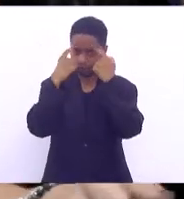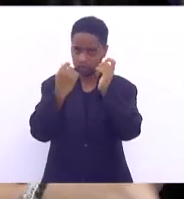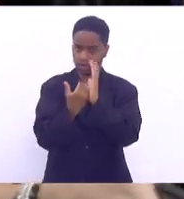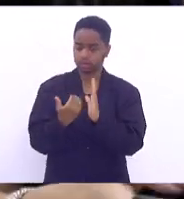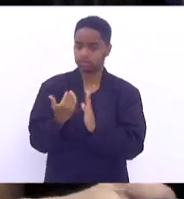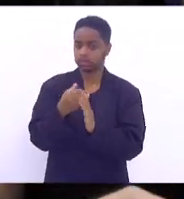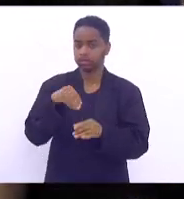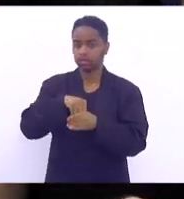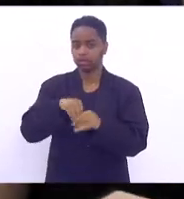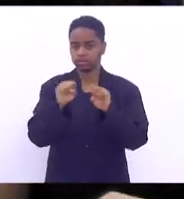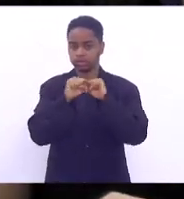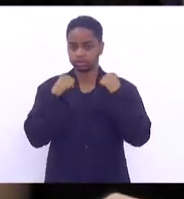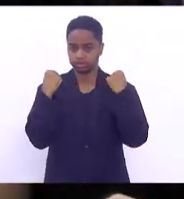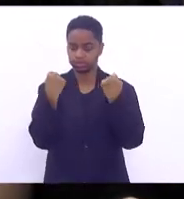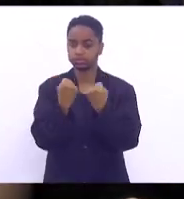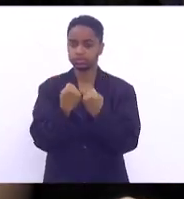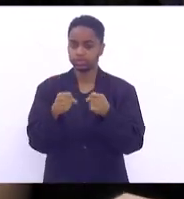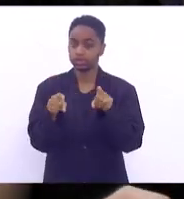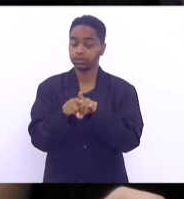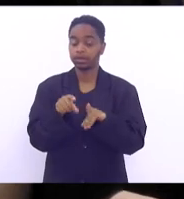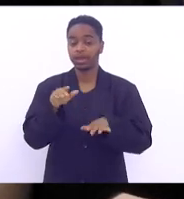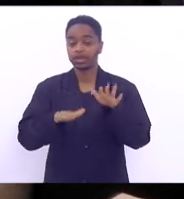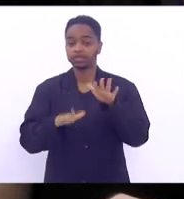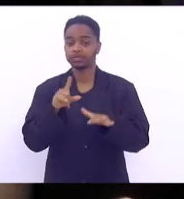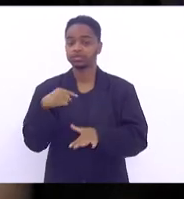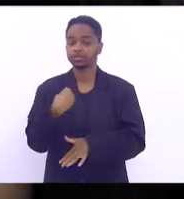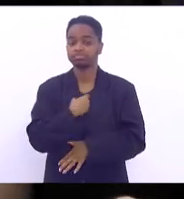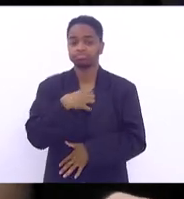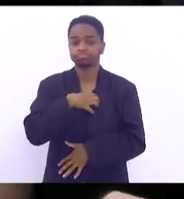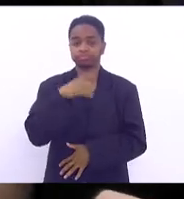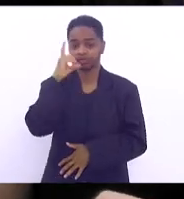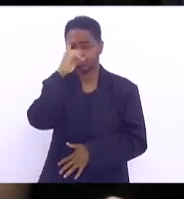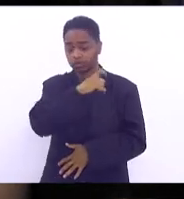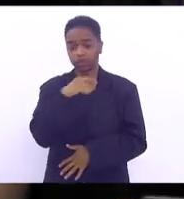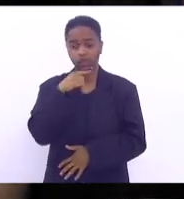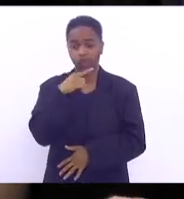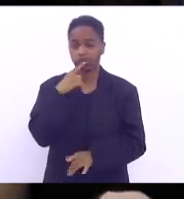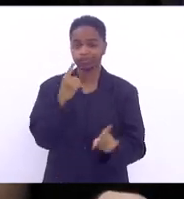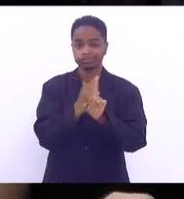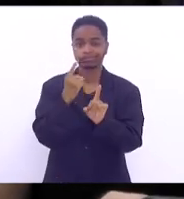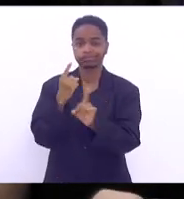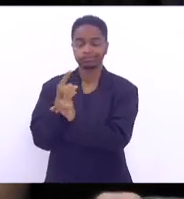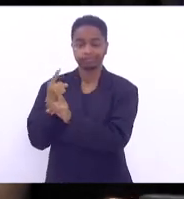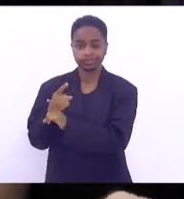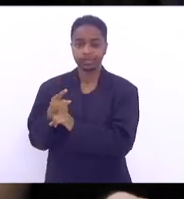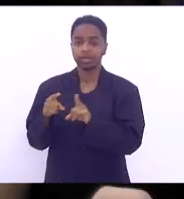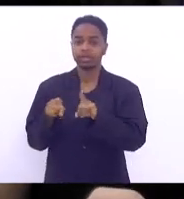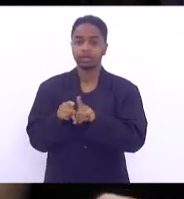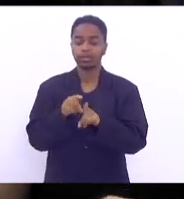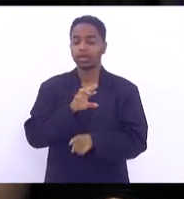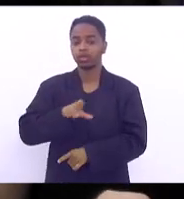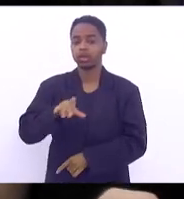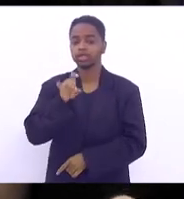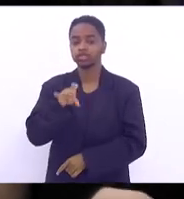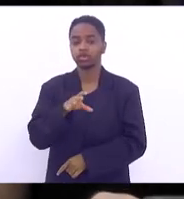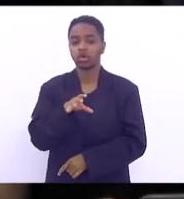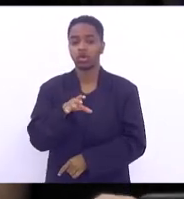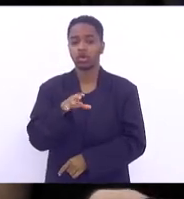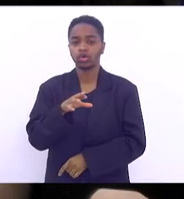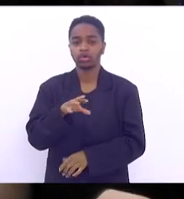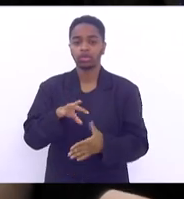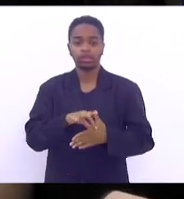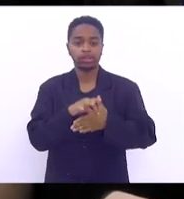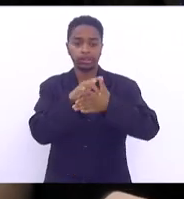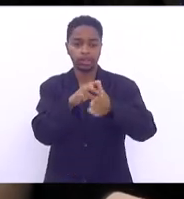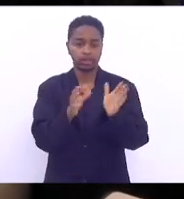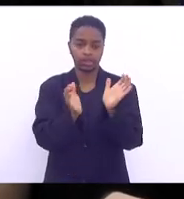dos estádios e, às vezes, a gente com muita dificuldade para identificar. E não só os chefes das torcidas, os